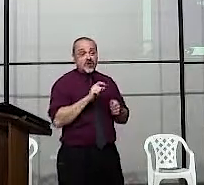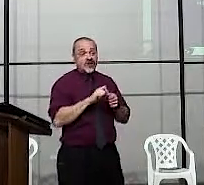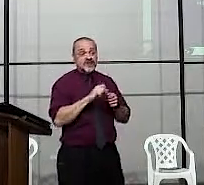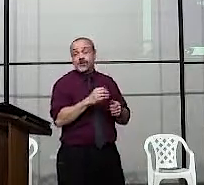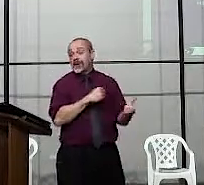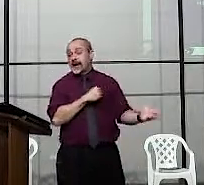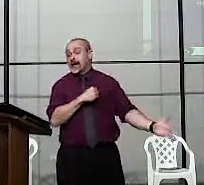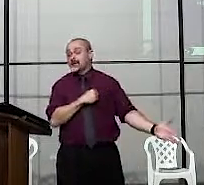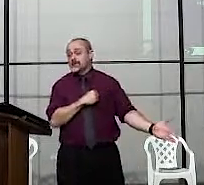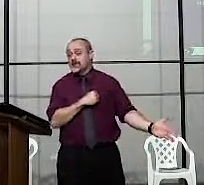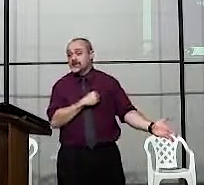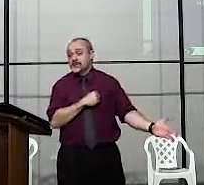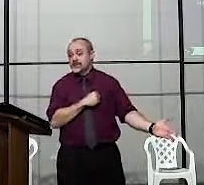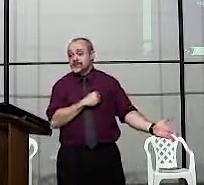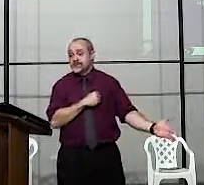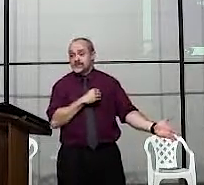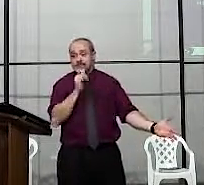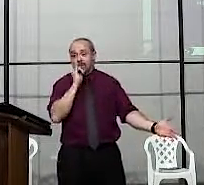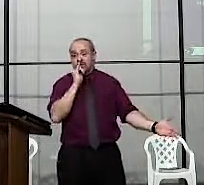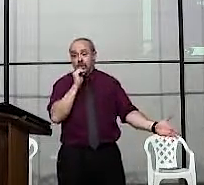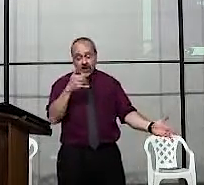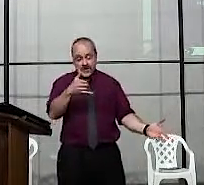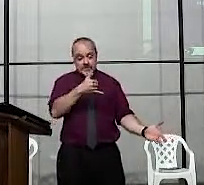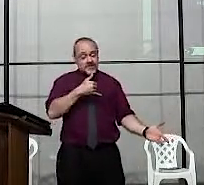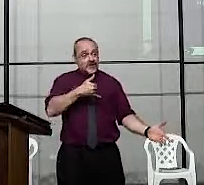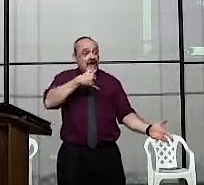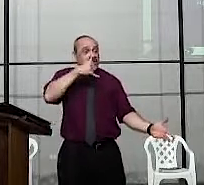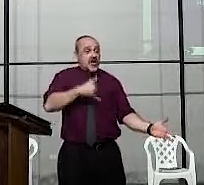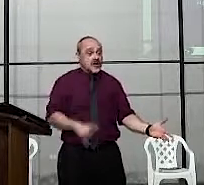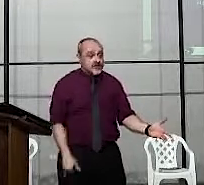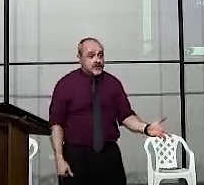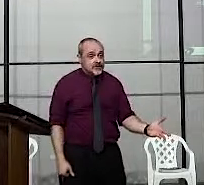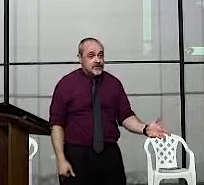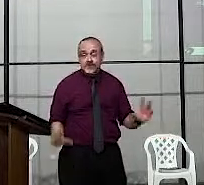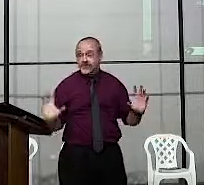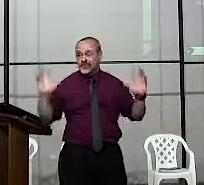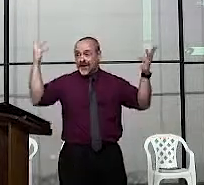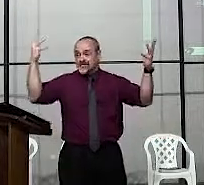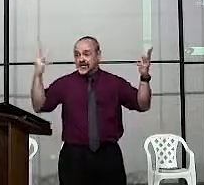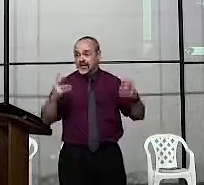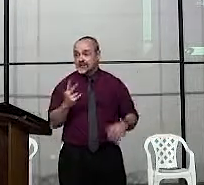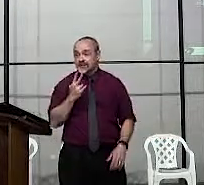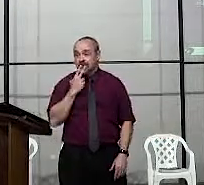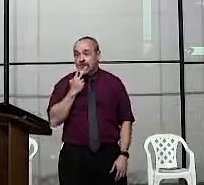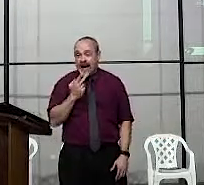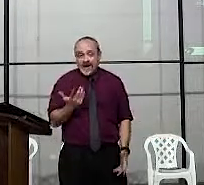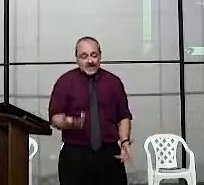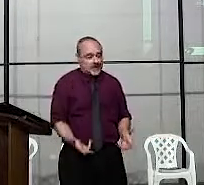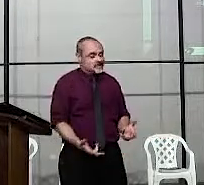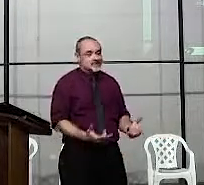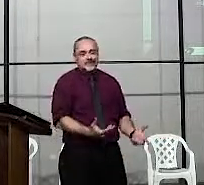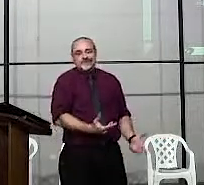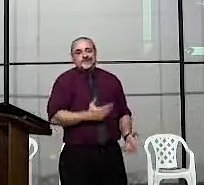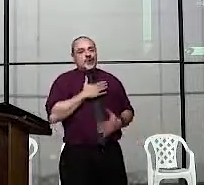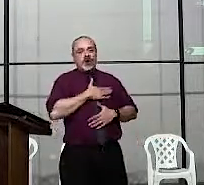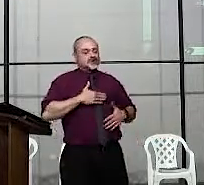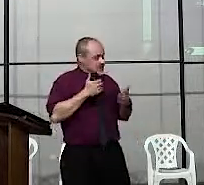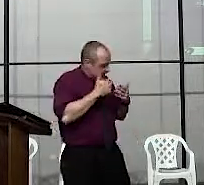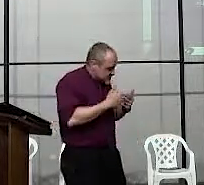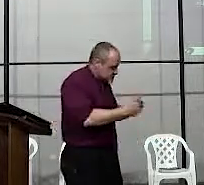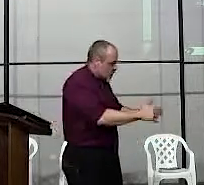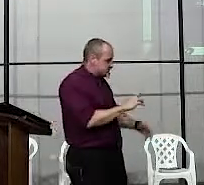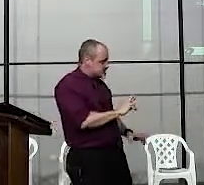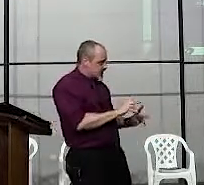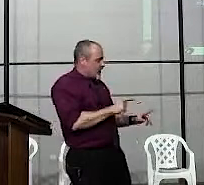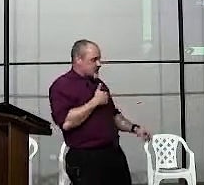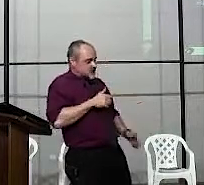eu estou fazendo pecado. Vamos supor, cerveja, festa, fumaça, gosto,